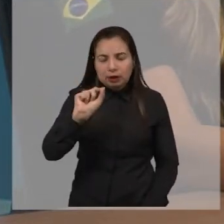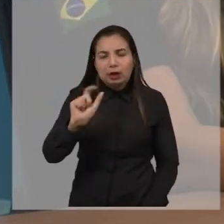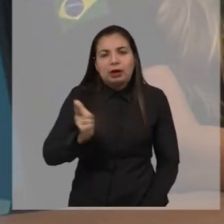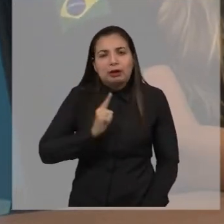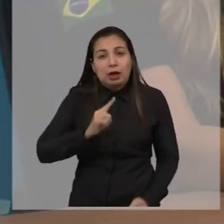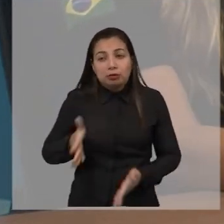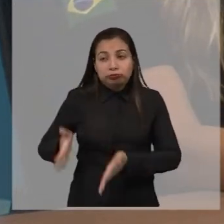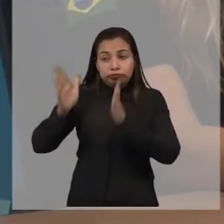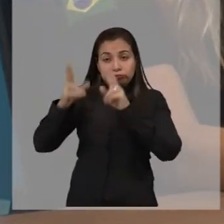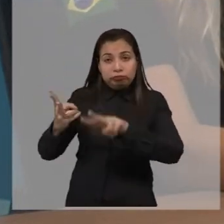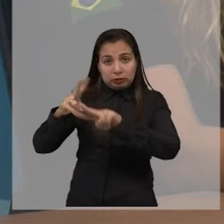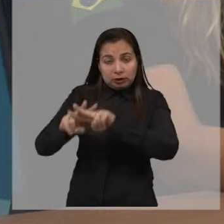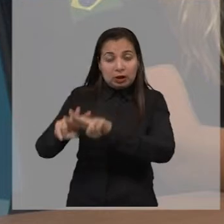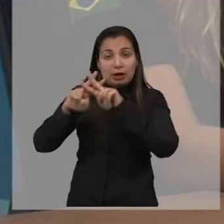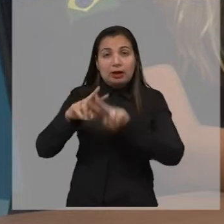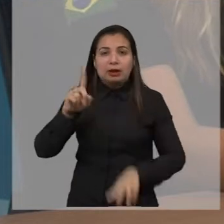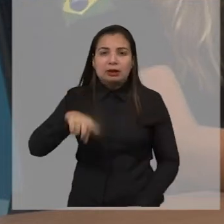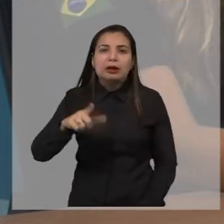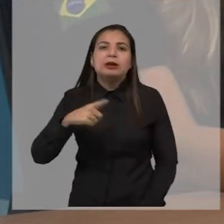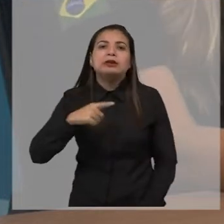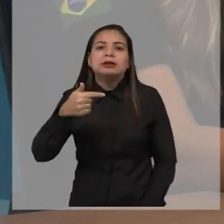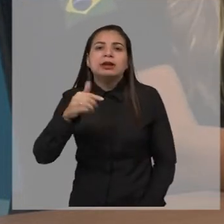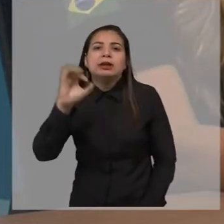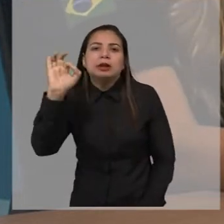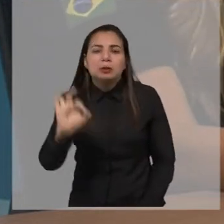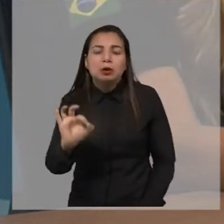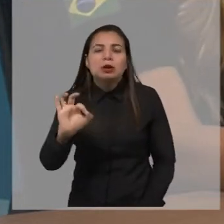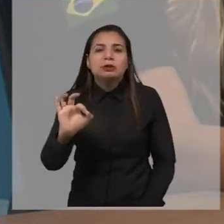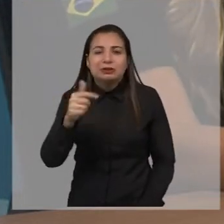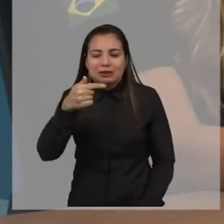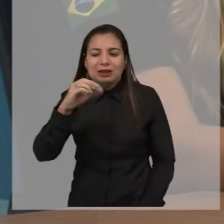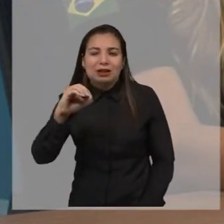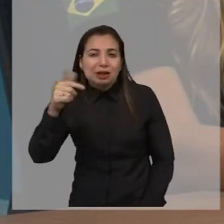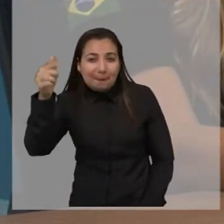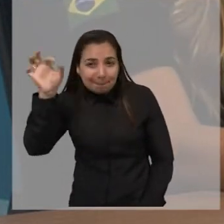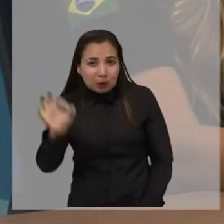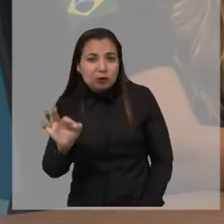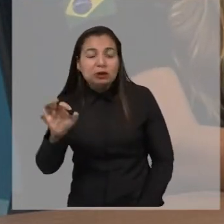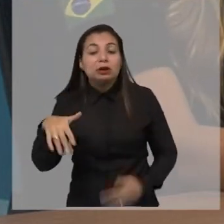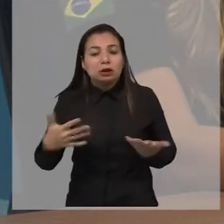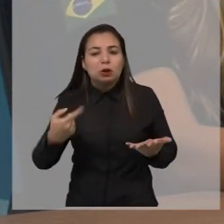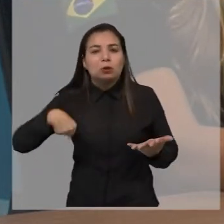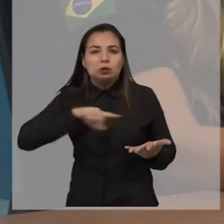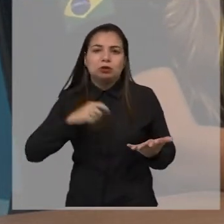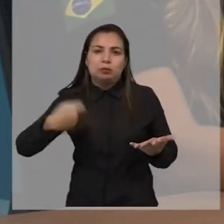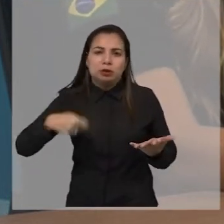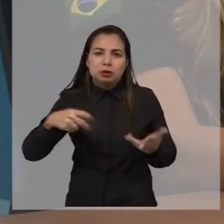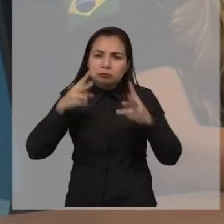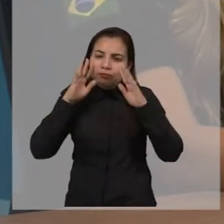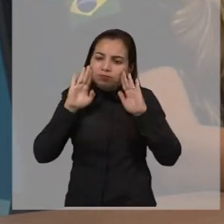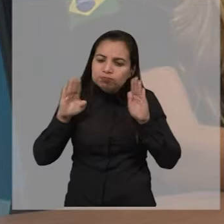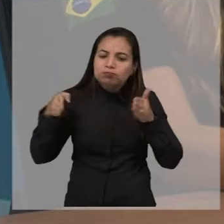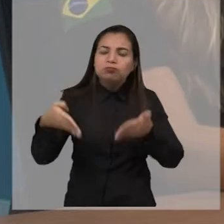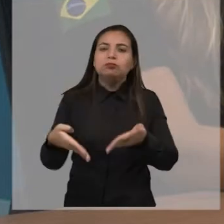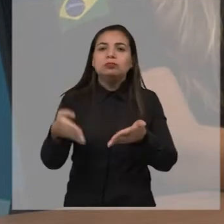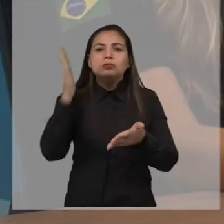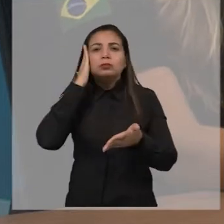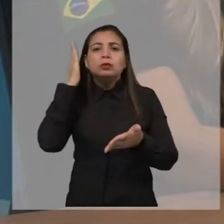torno de 70% de presos provisórios. Eu acho que é aí que a gente tem que focar. Focar